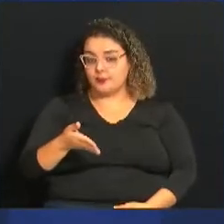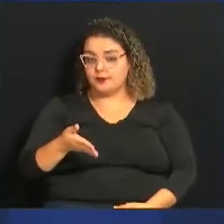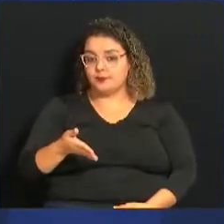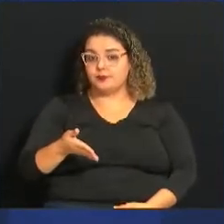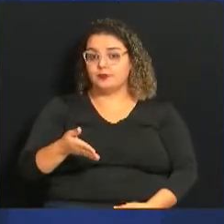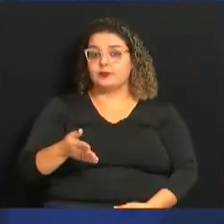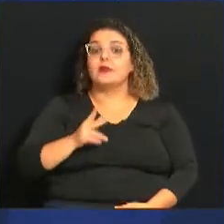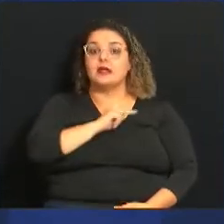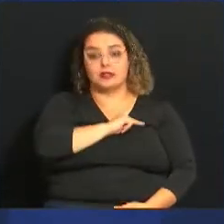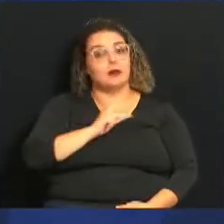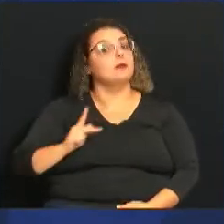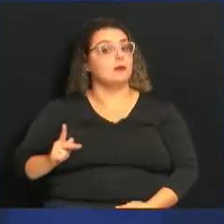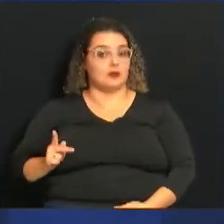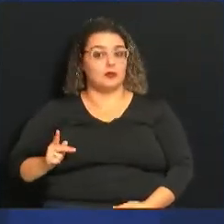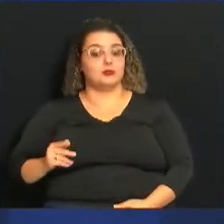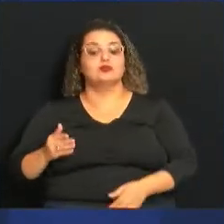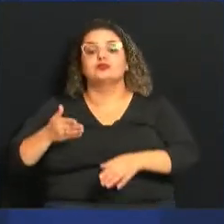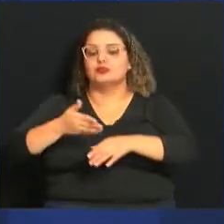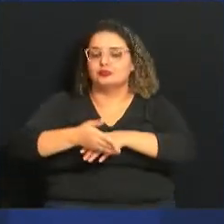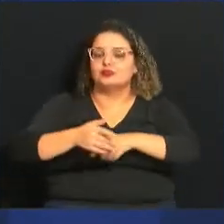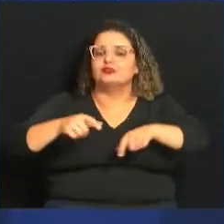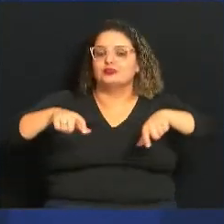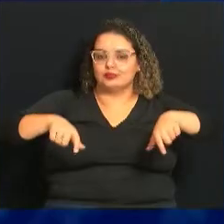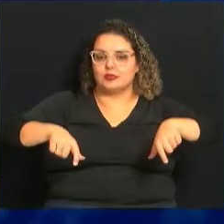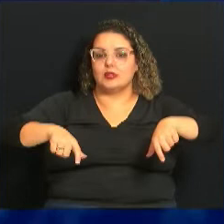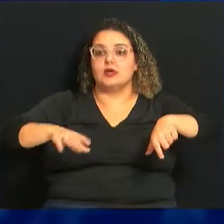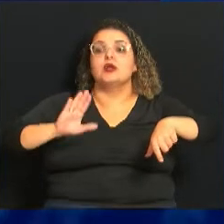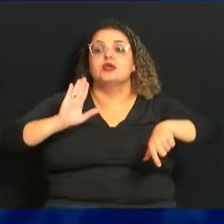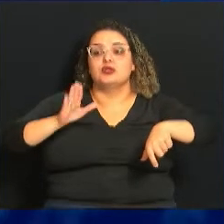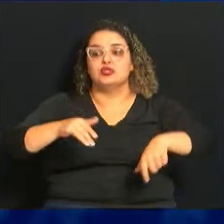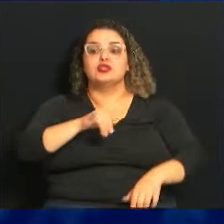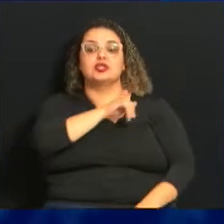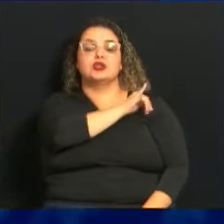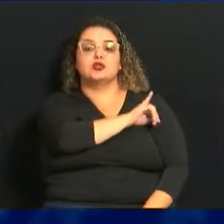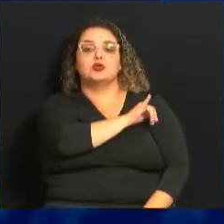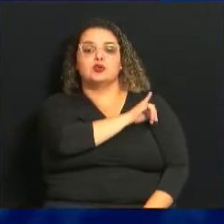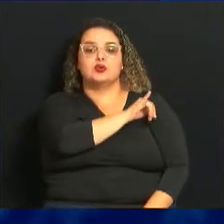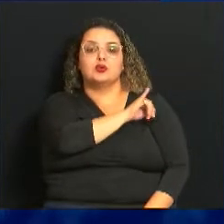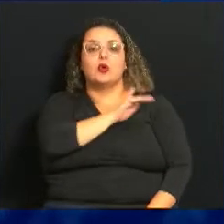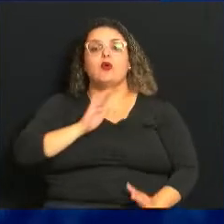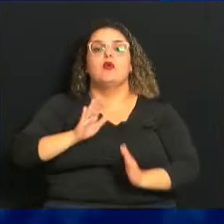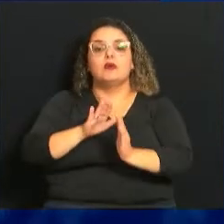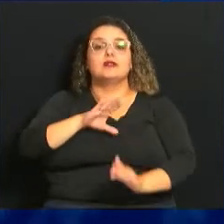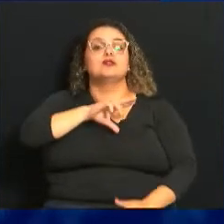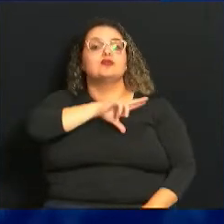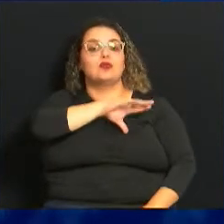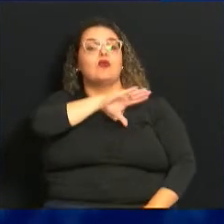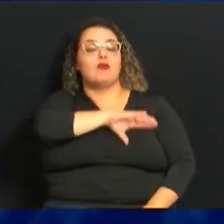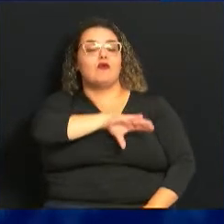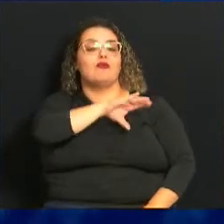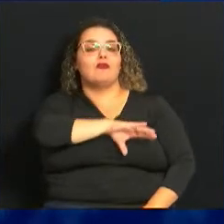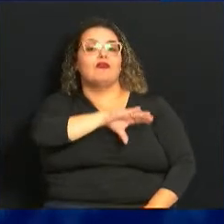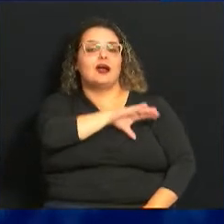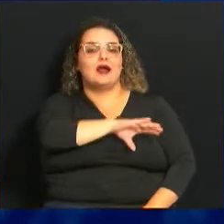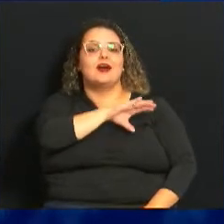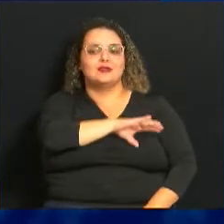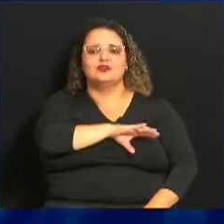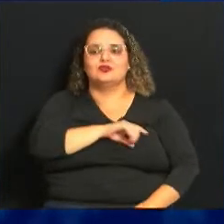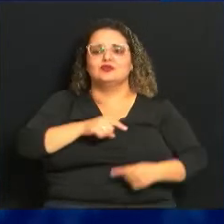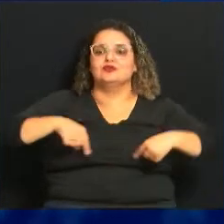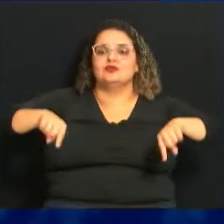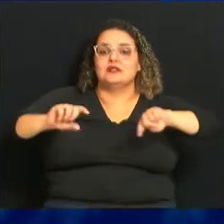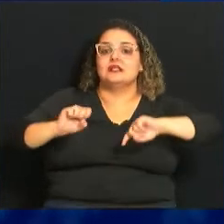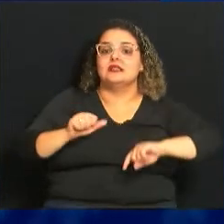Ponte Preta entrar em campo, que já está lá no Rio de Janeiro, enfrenta o Vasco da Gama no estádio São